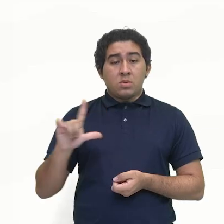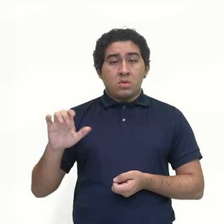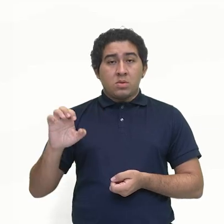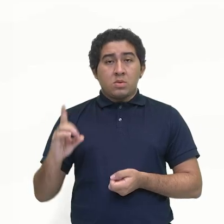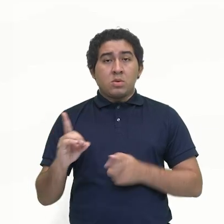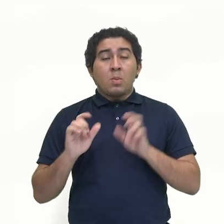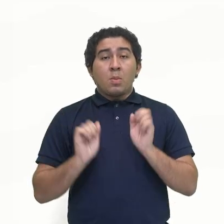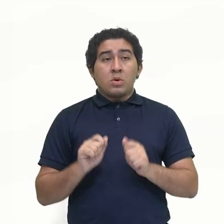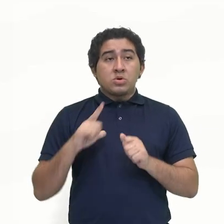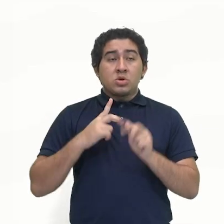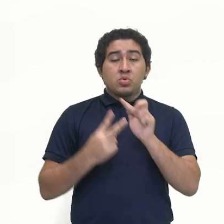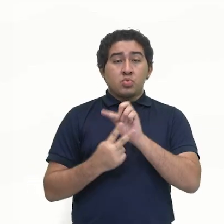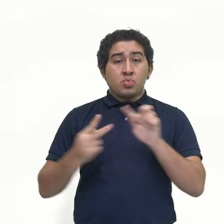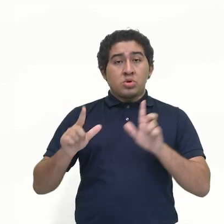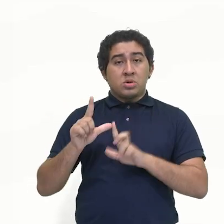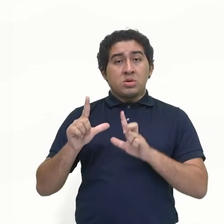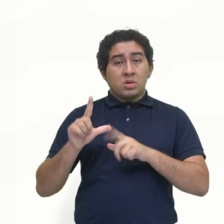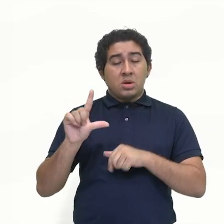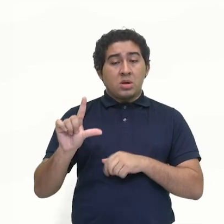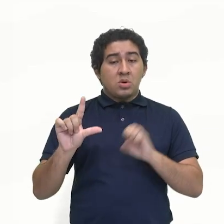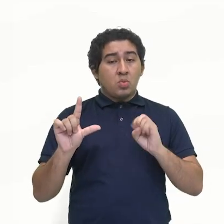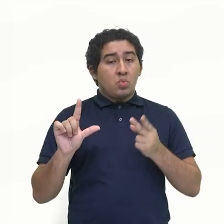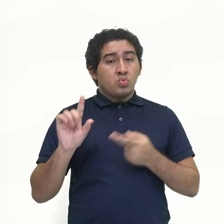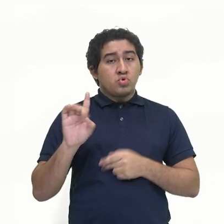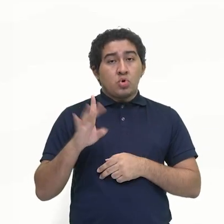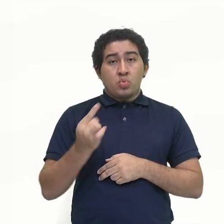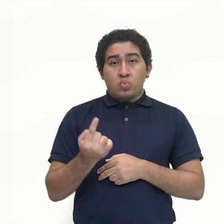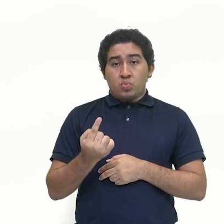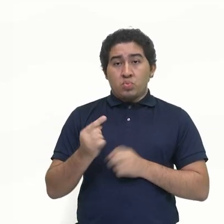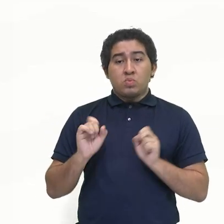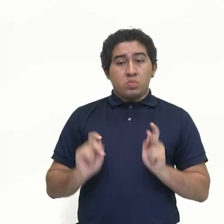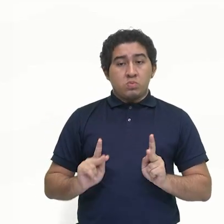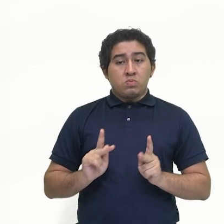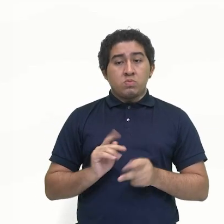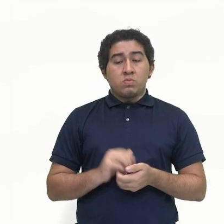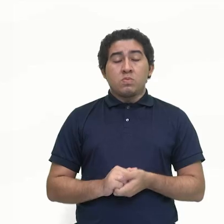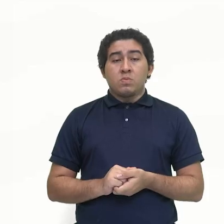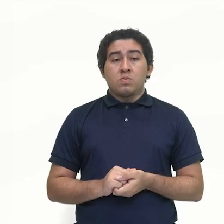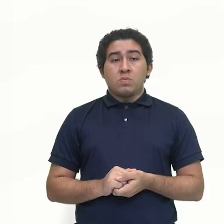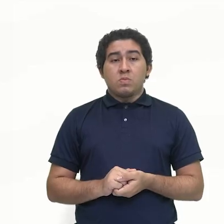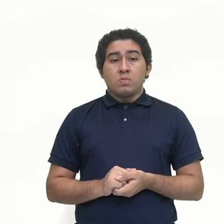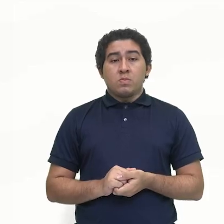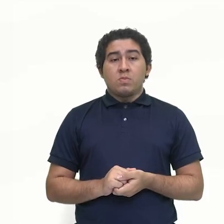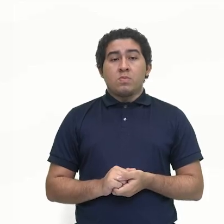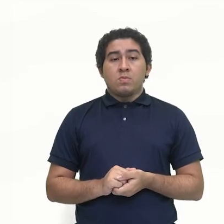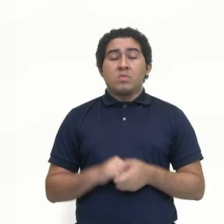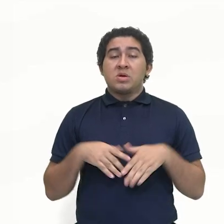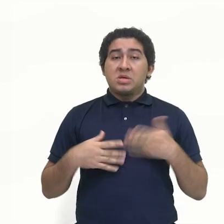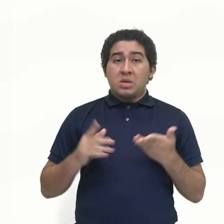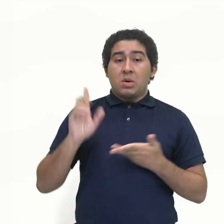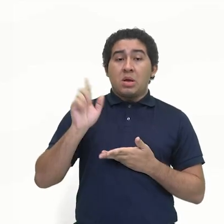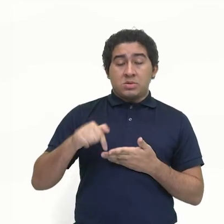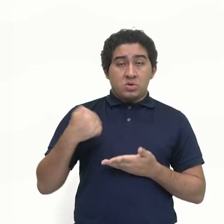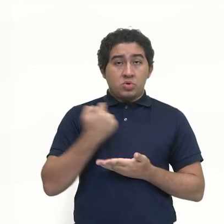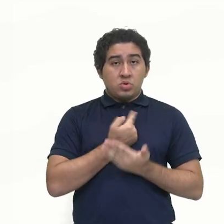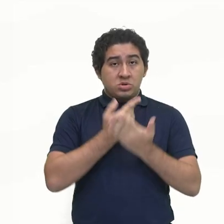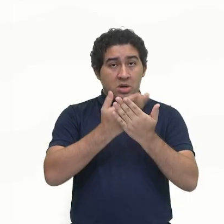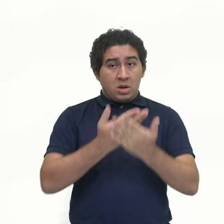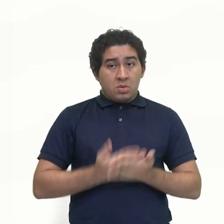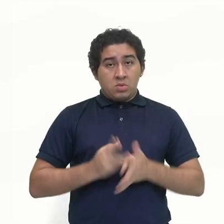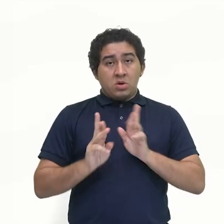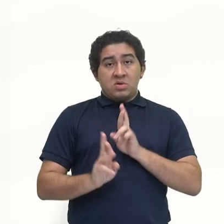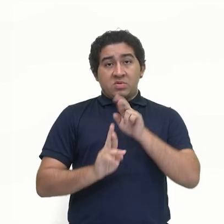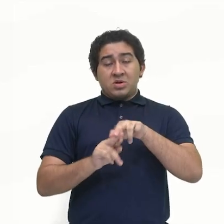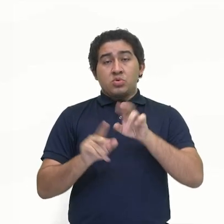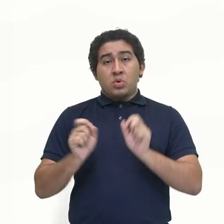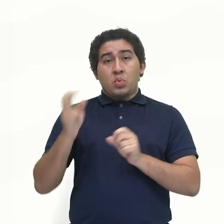L's ou só com um L. Beleza? Bom, gente, essa foi a nossa aula